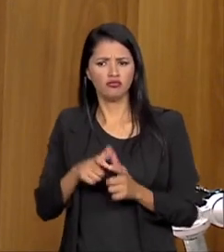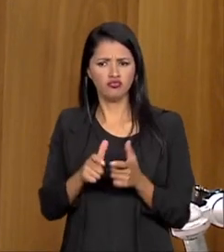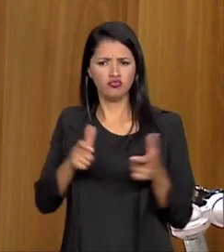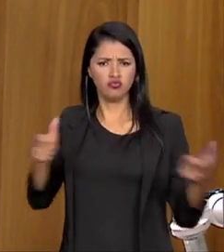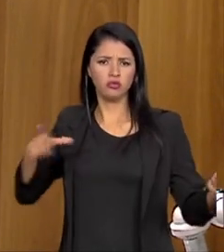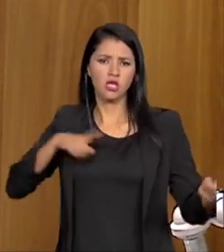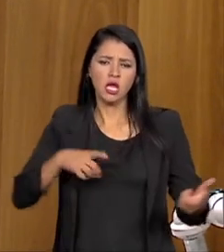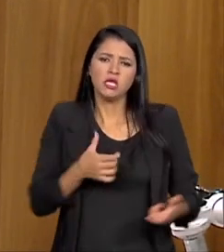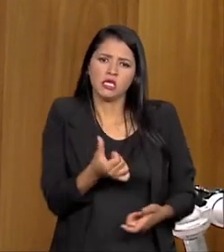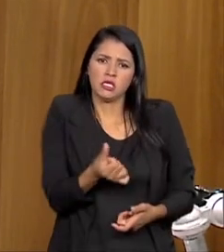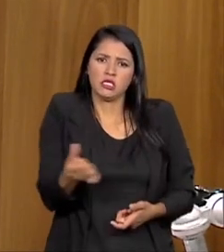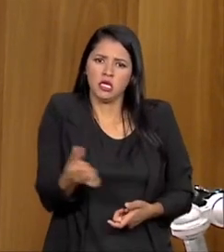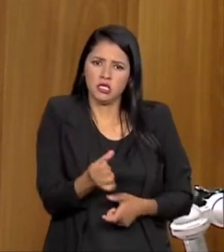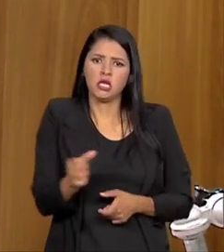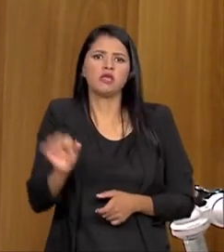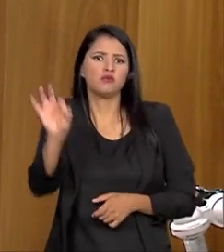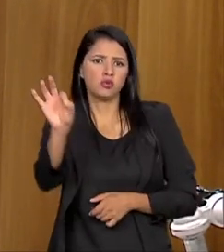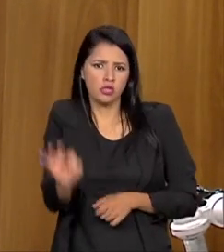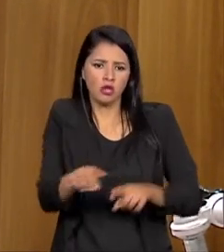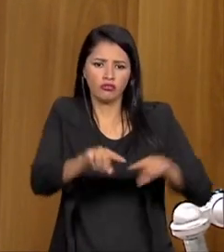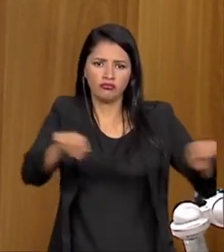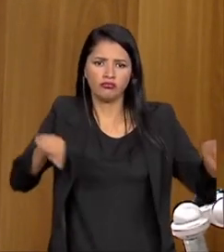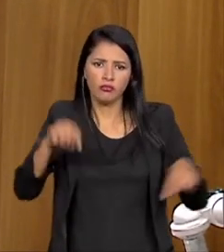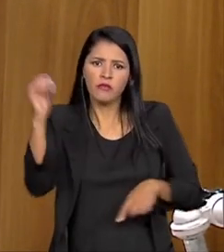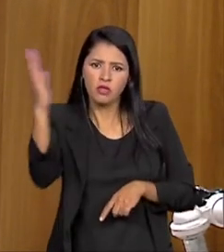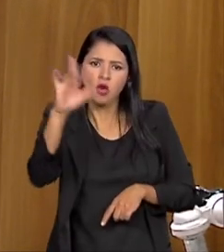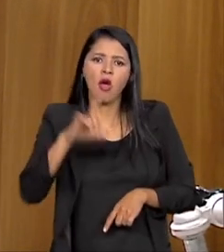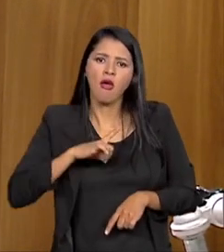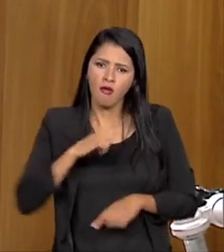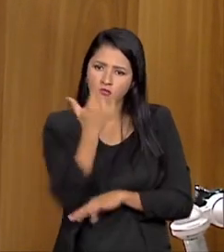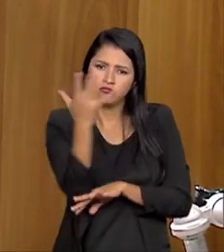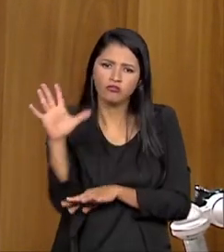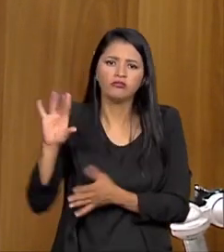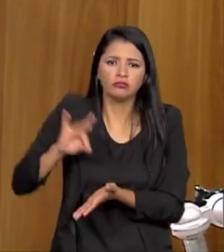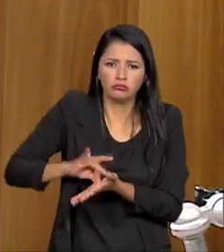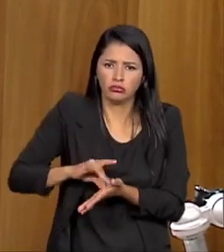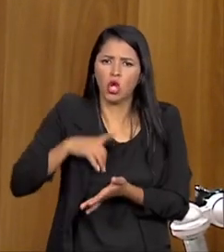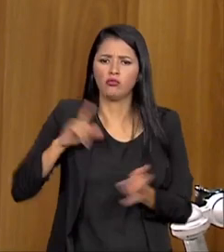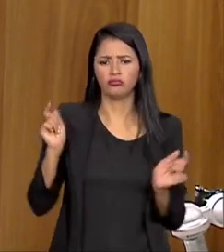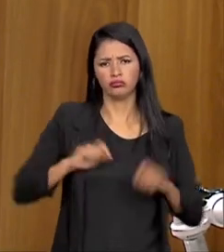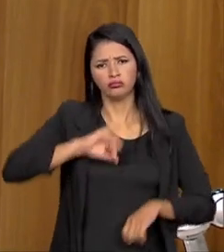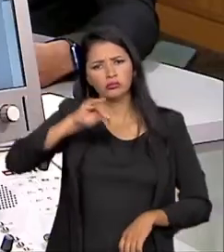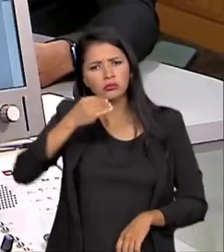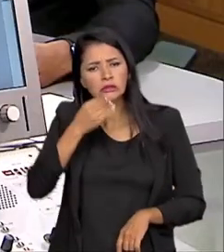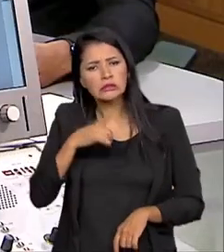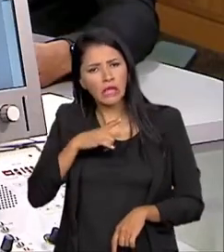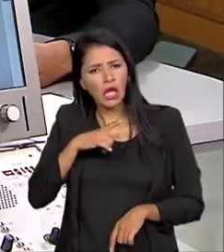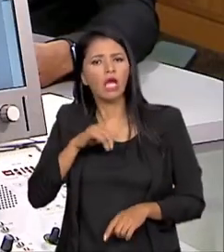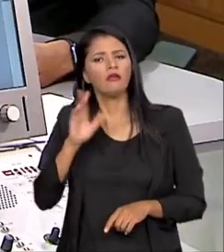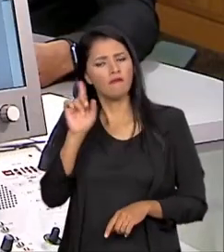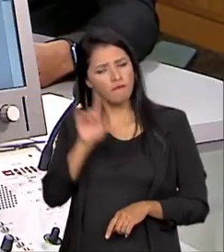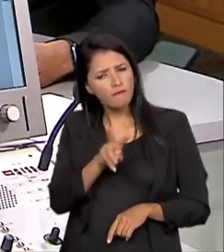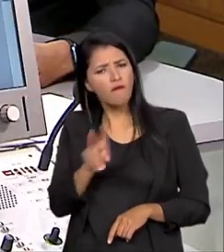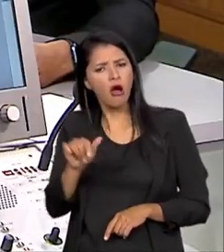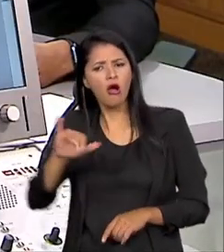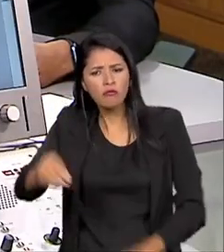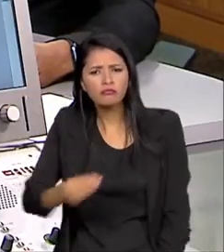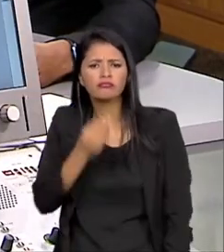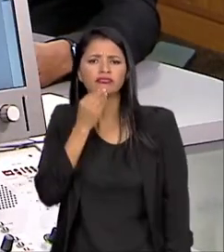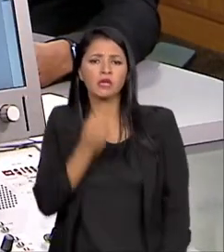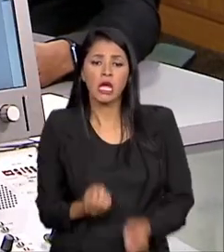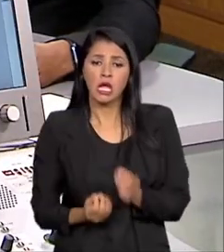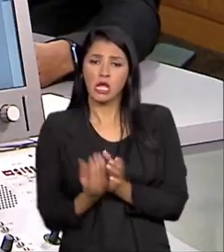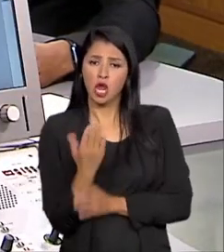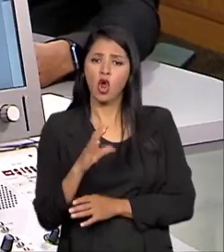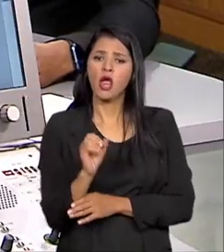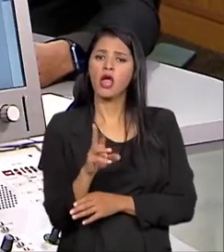66% do território de Floresta Nativa então nós temos uma gigante oportunidade o Brasil vai aproveitar as oportunidade gerando